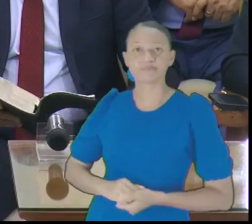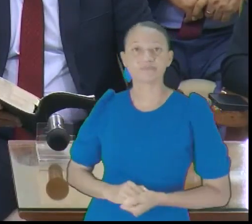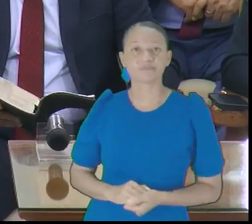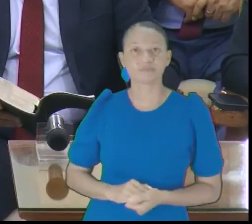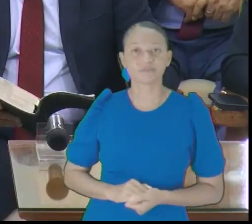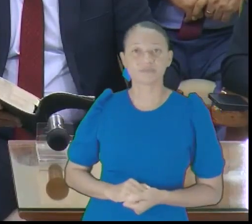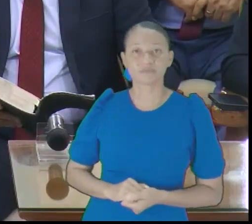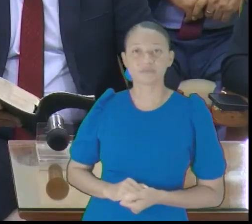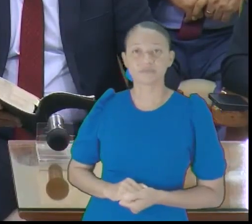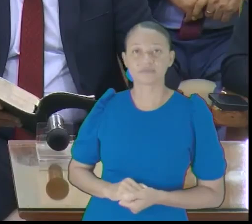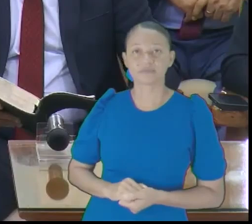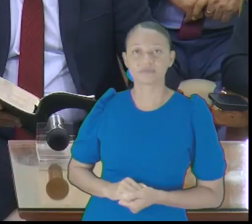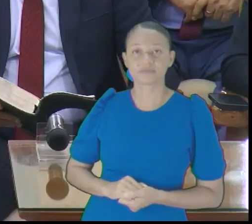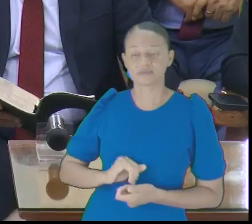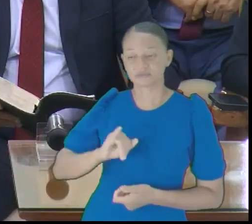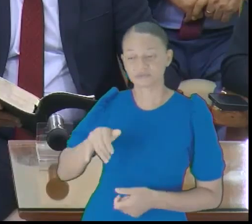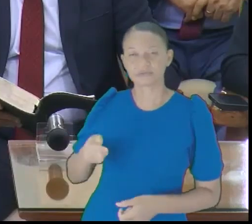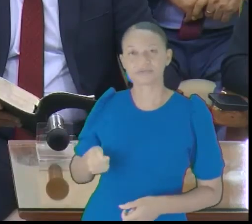Jonatas morre.